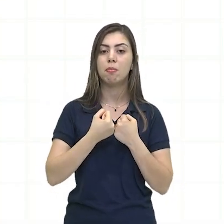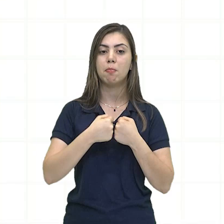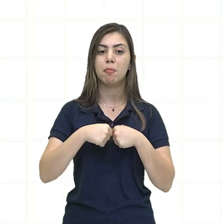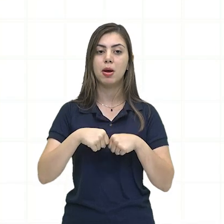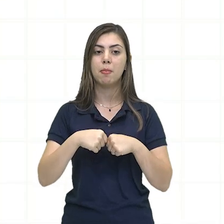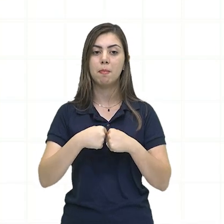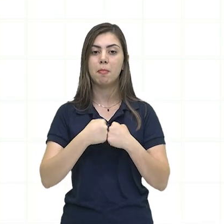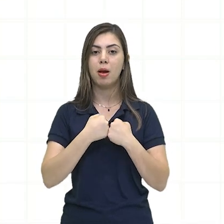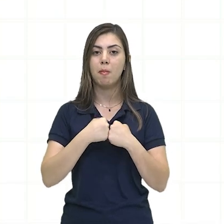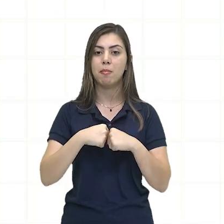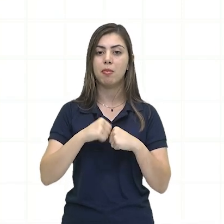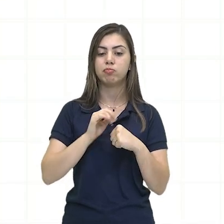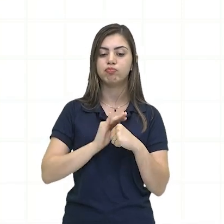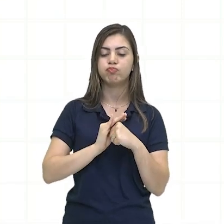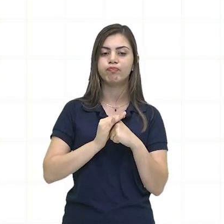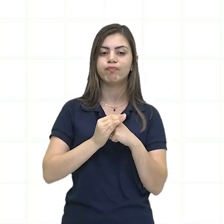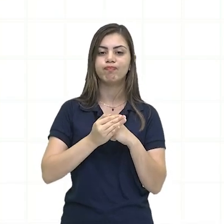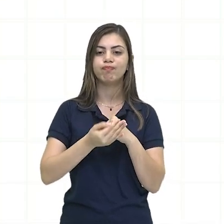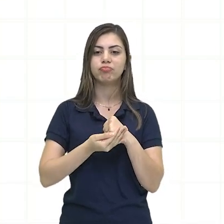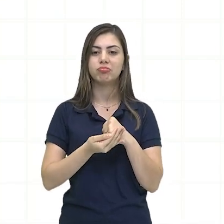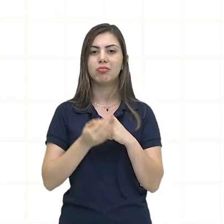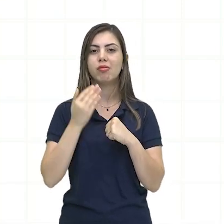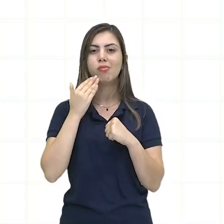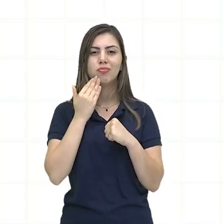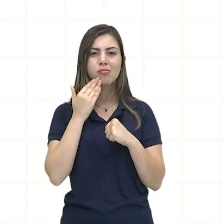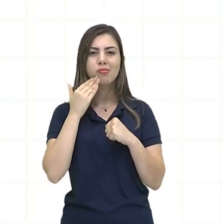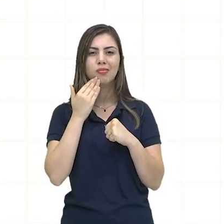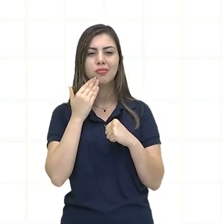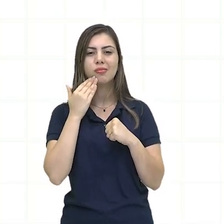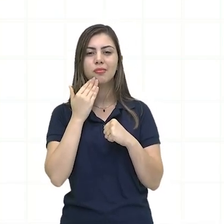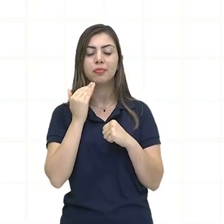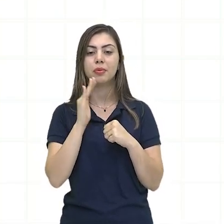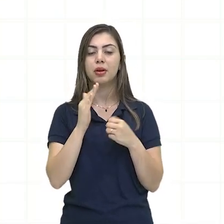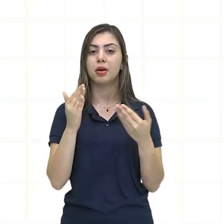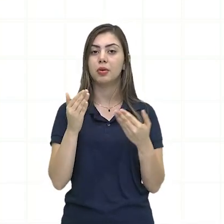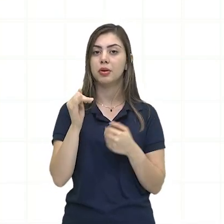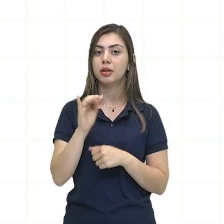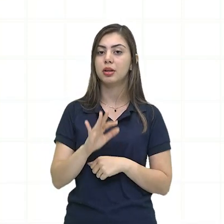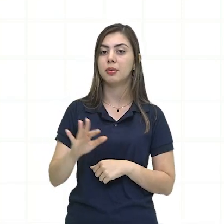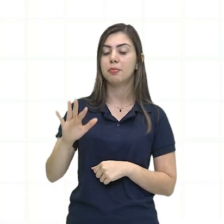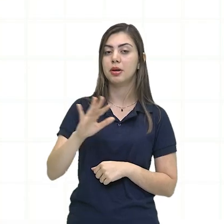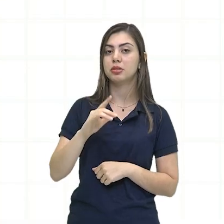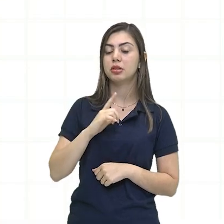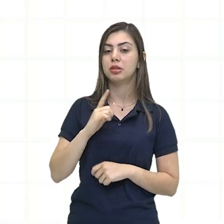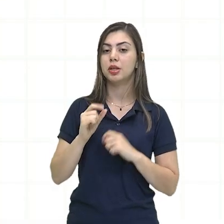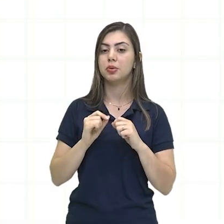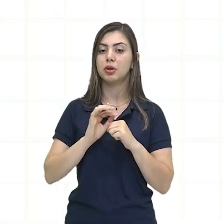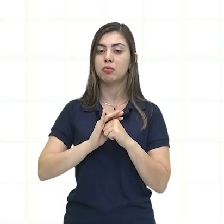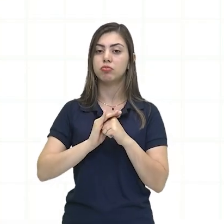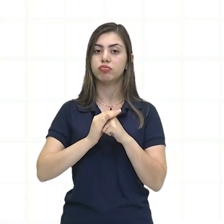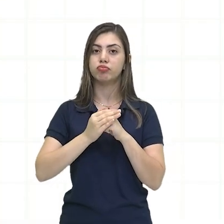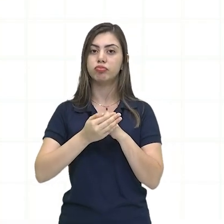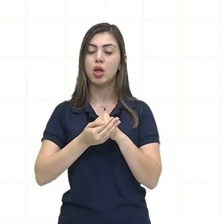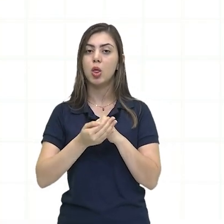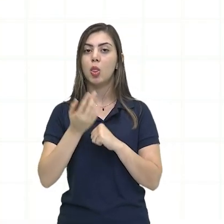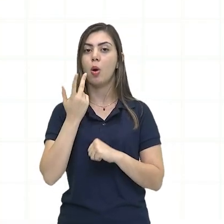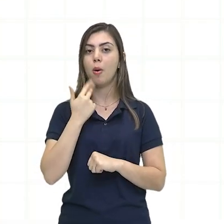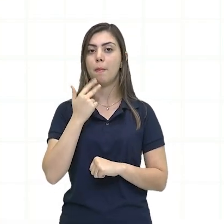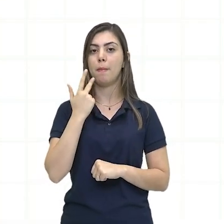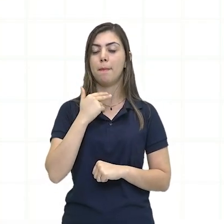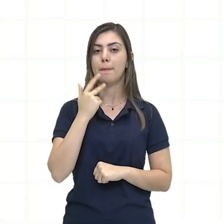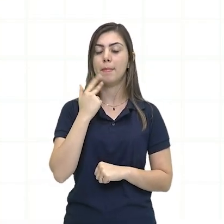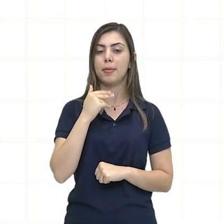cartilagem, certo? Então, observe aqui na imagem, nós temos uma cartilagem